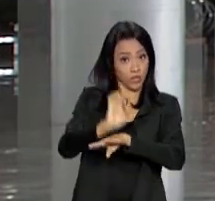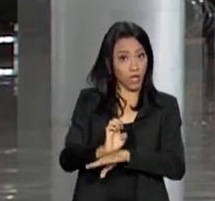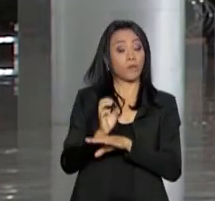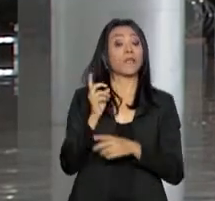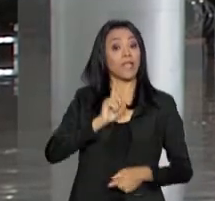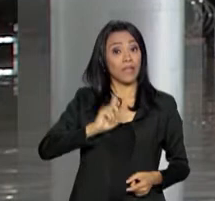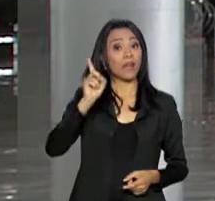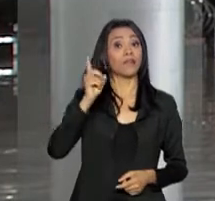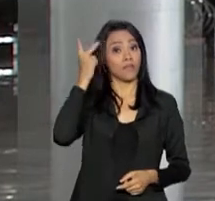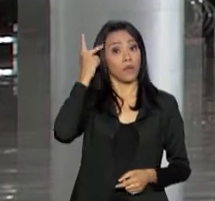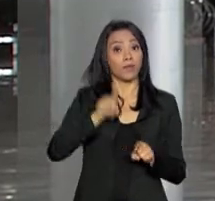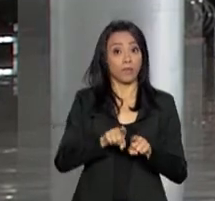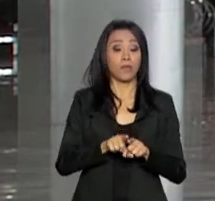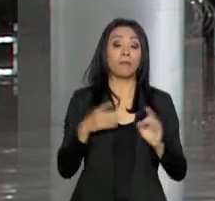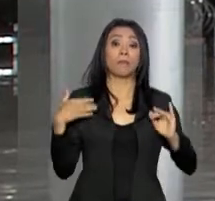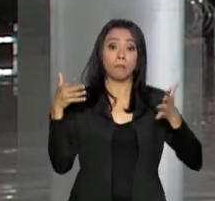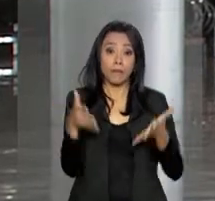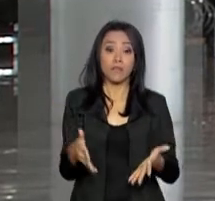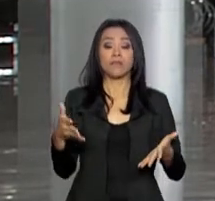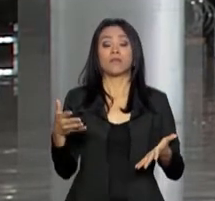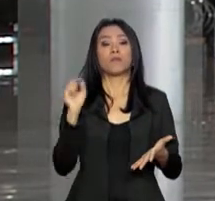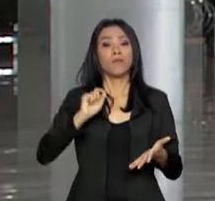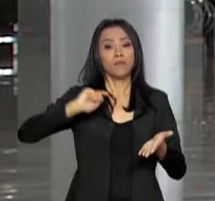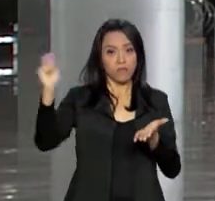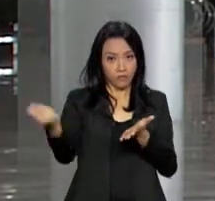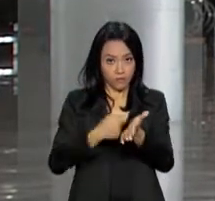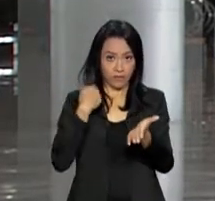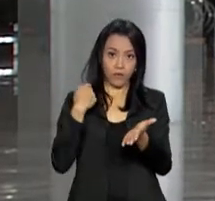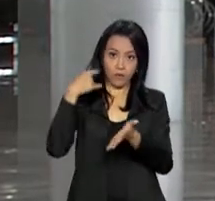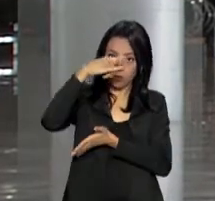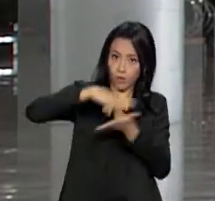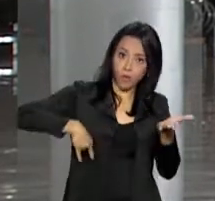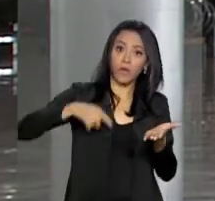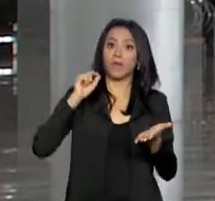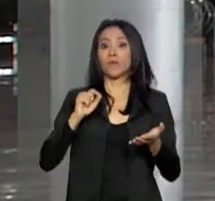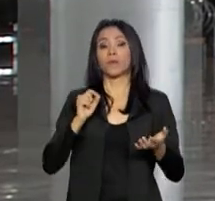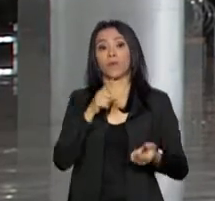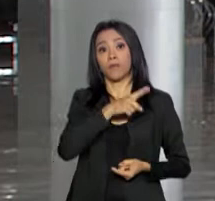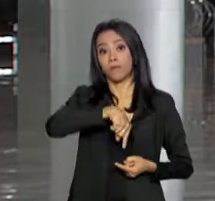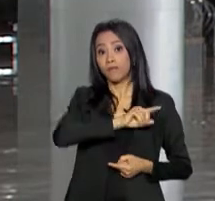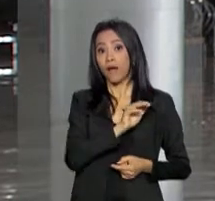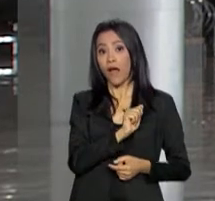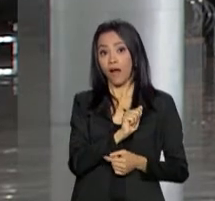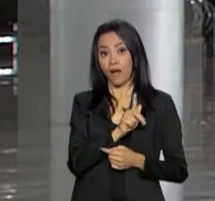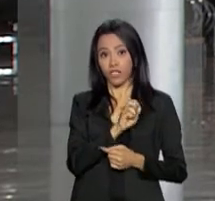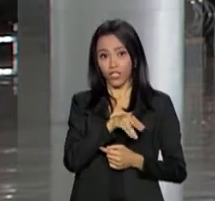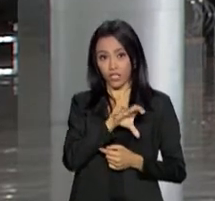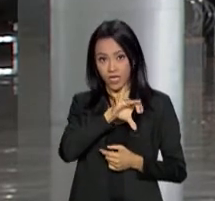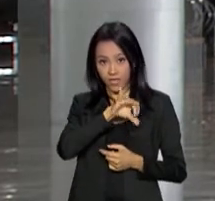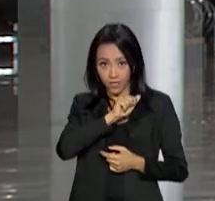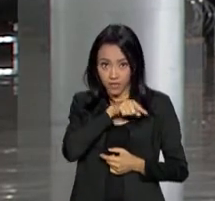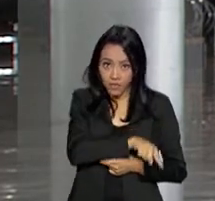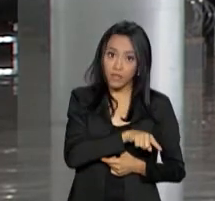são paulo temer participa também da assinatura de um acordo entre a agência brasileira de promoção de exportações e